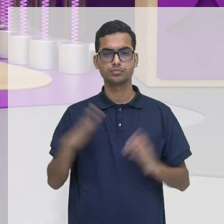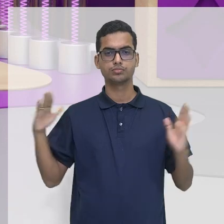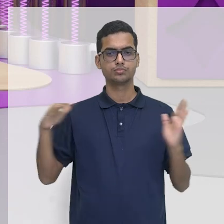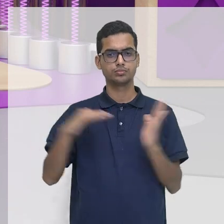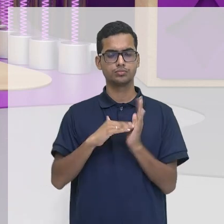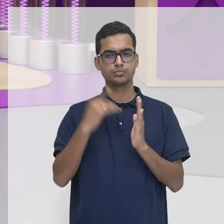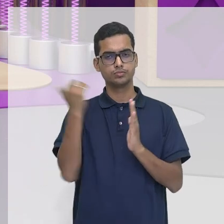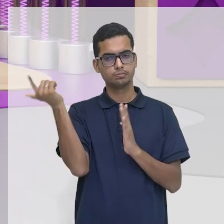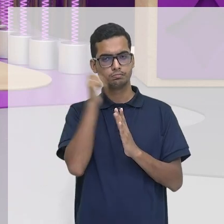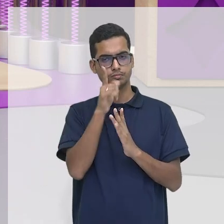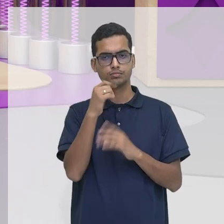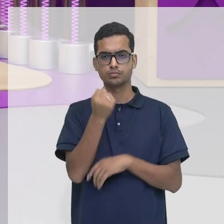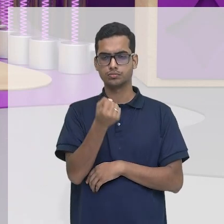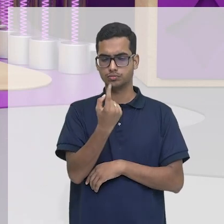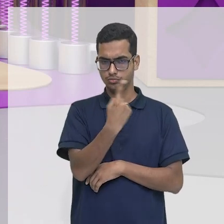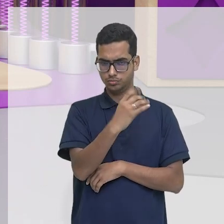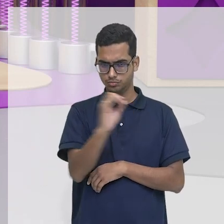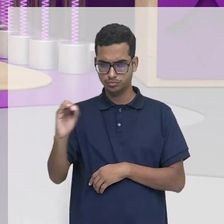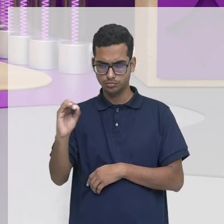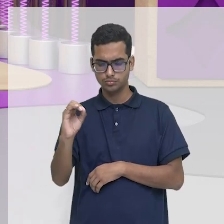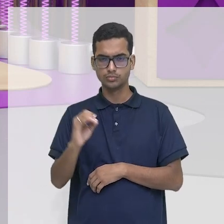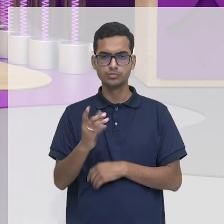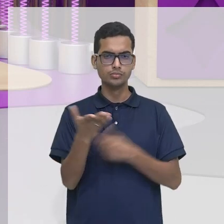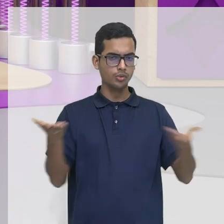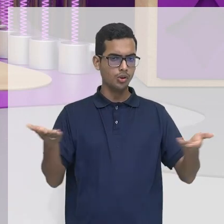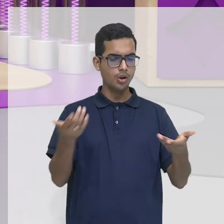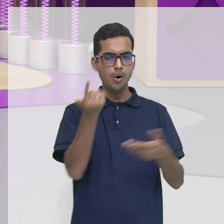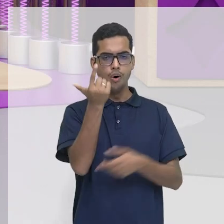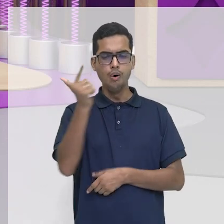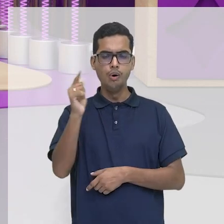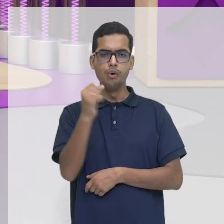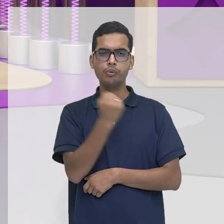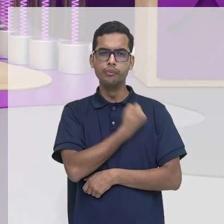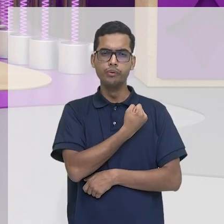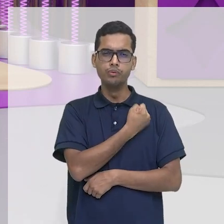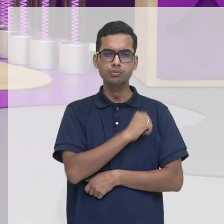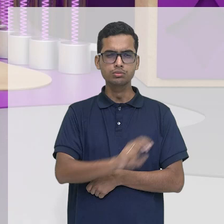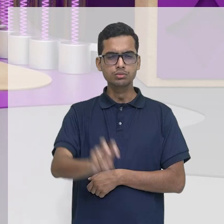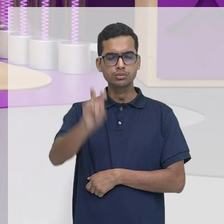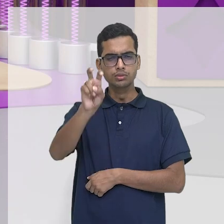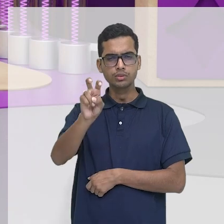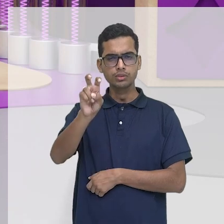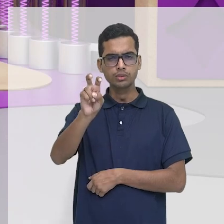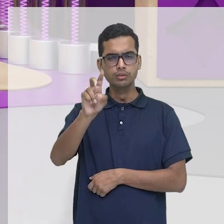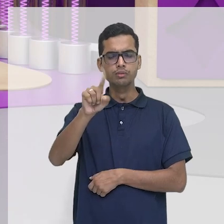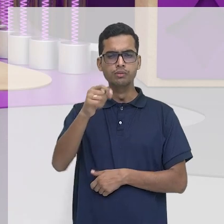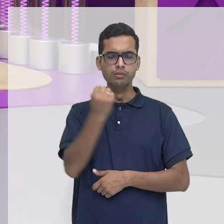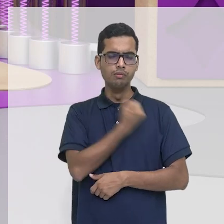100. Eliminamos. Agora, nós temos o número 5, que é o próximo primo.